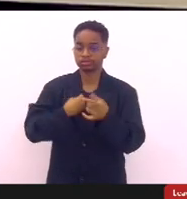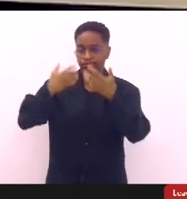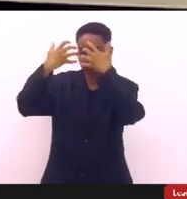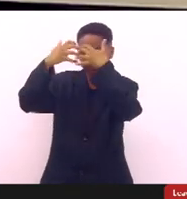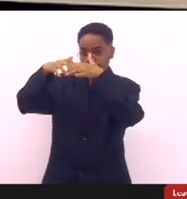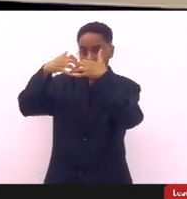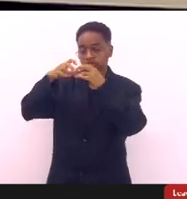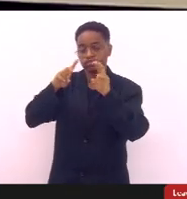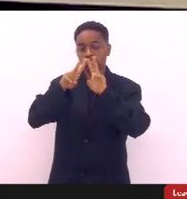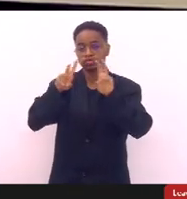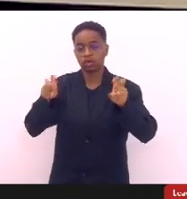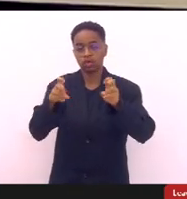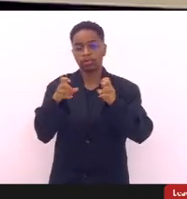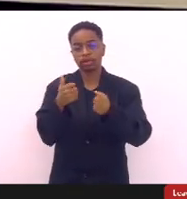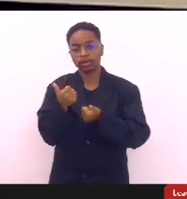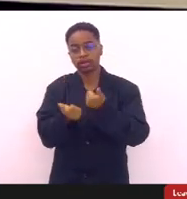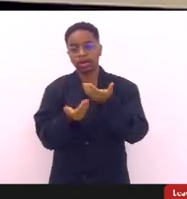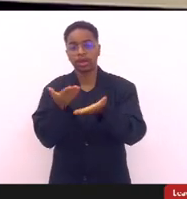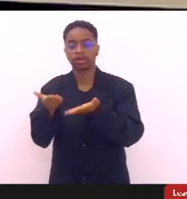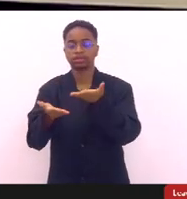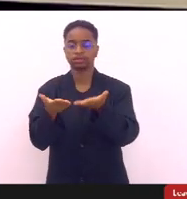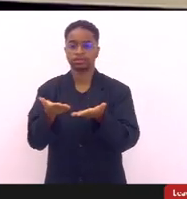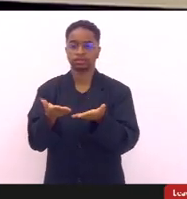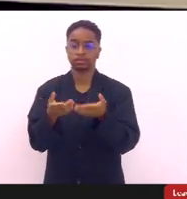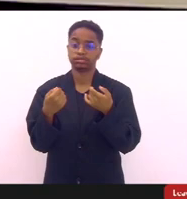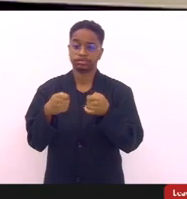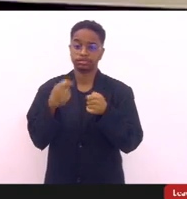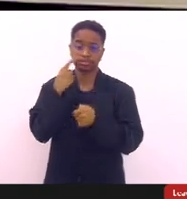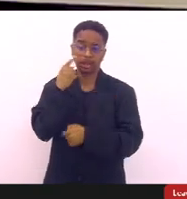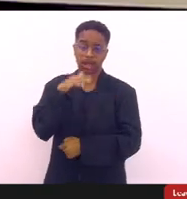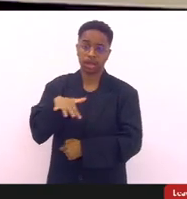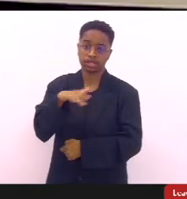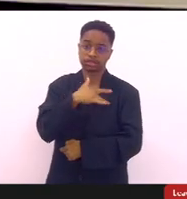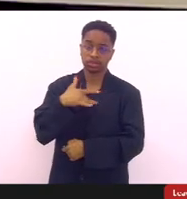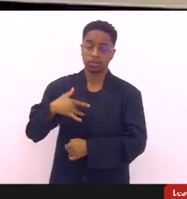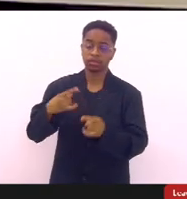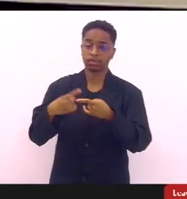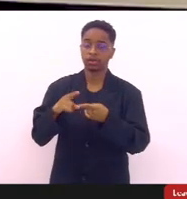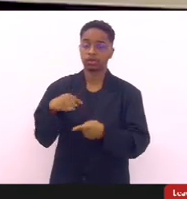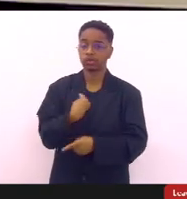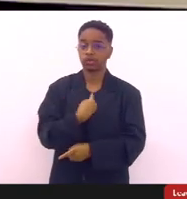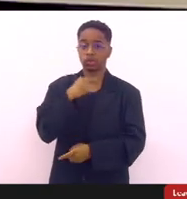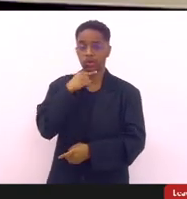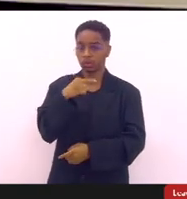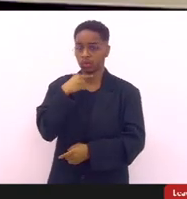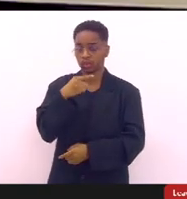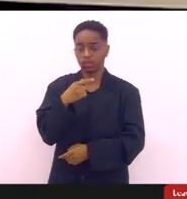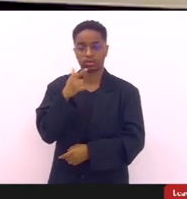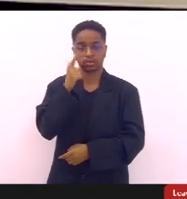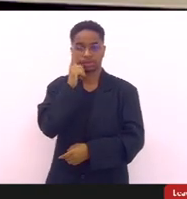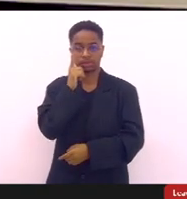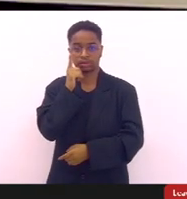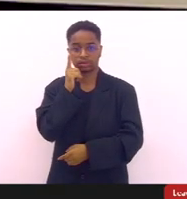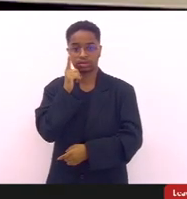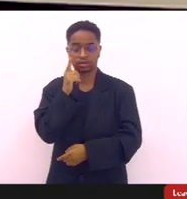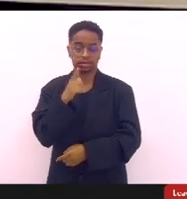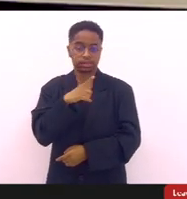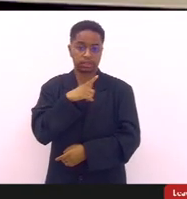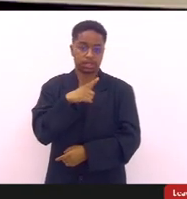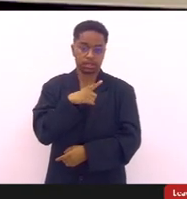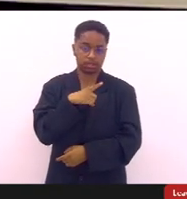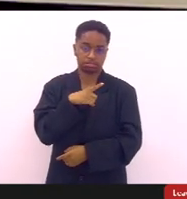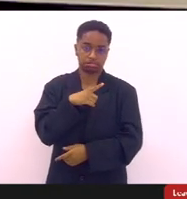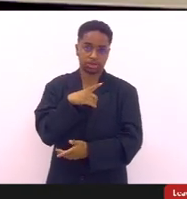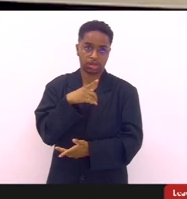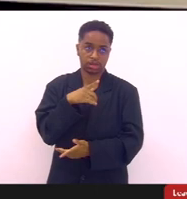caráter assistencial daquele equipamento tem que ser da saúde. A gente nunca vai conseguir obter da SEAP uma reflexão sobre como